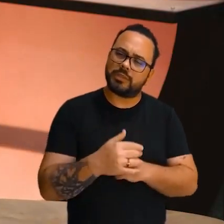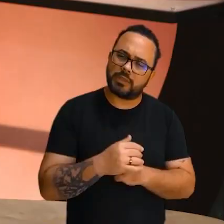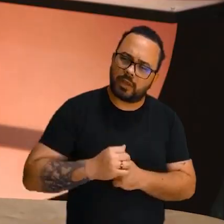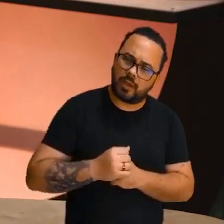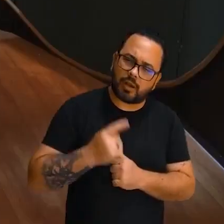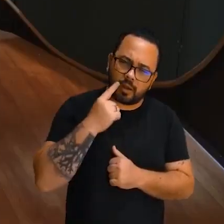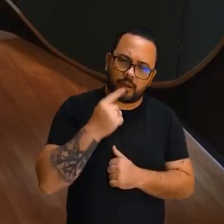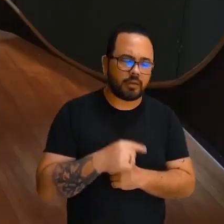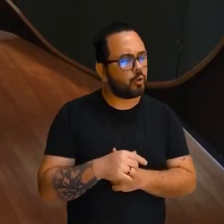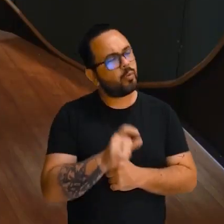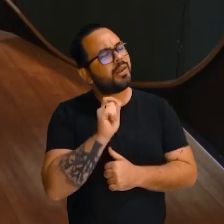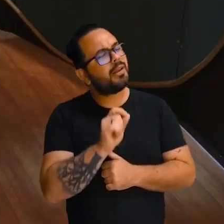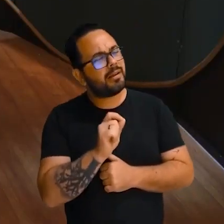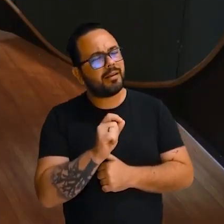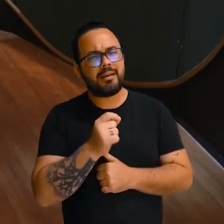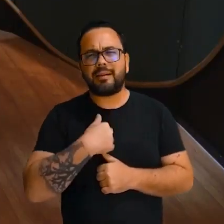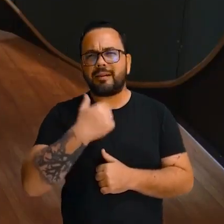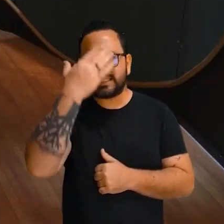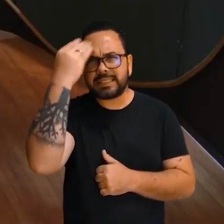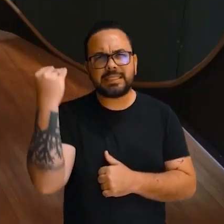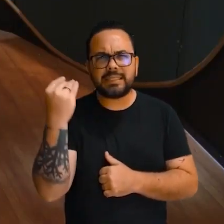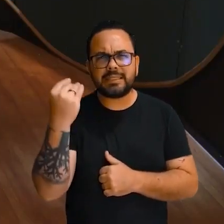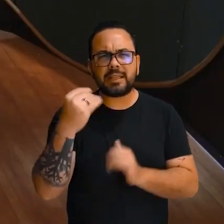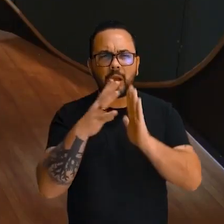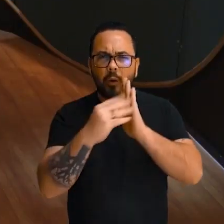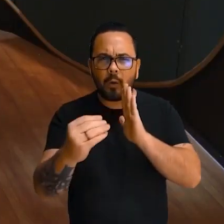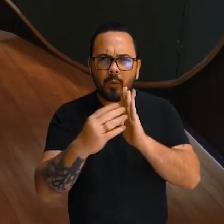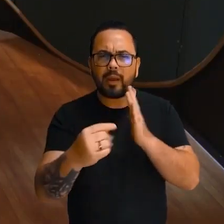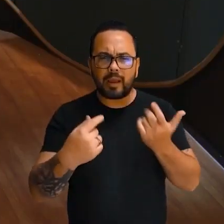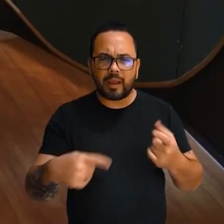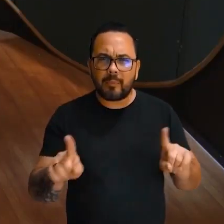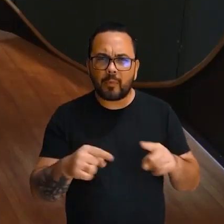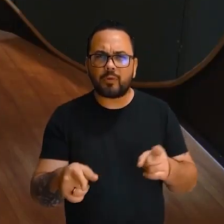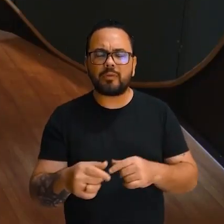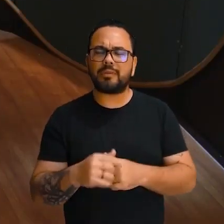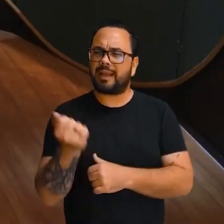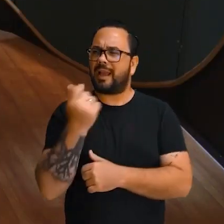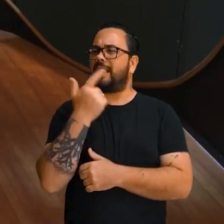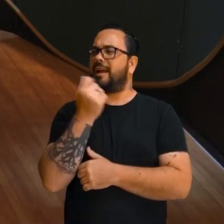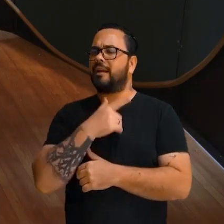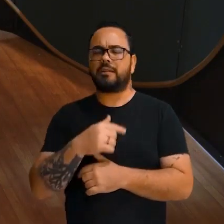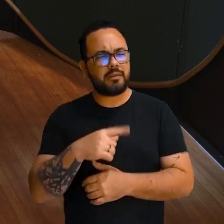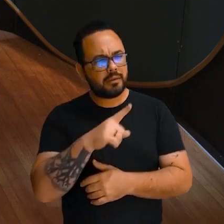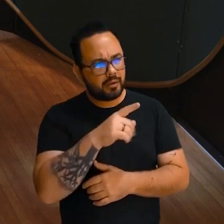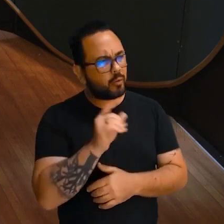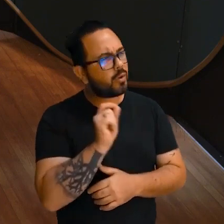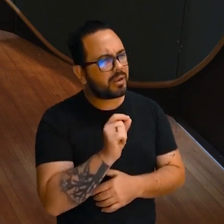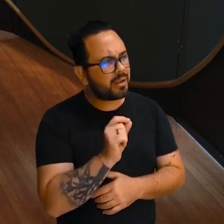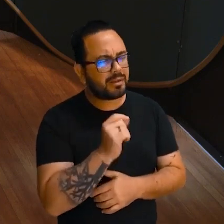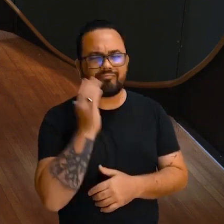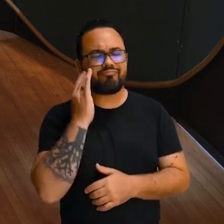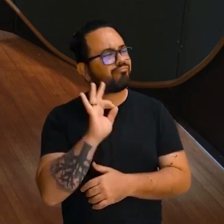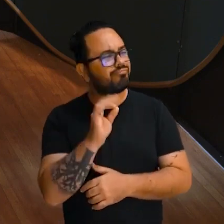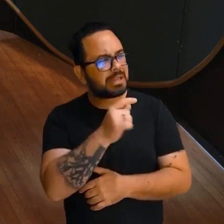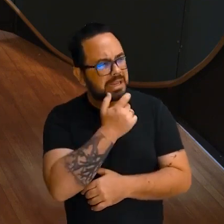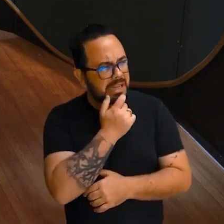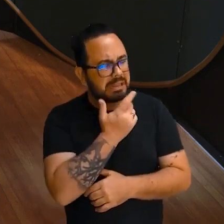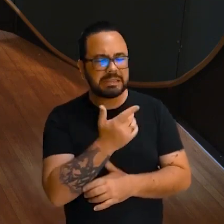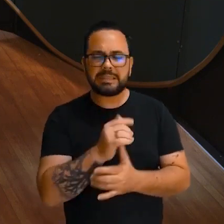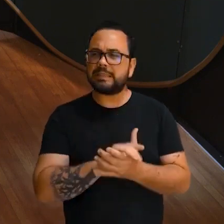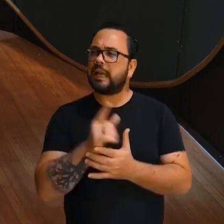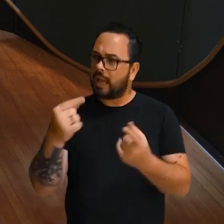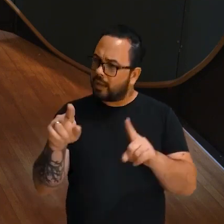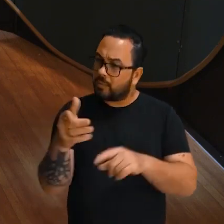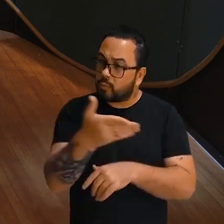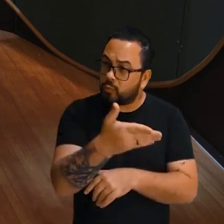Eu, oi? Eu nem lembrava da história. Eu dirigindo, oi? Ele falando em inglês, né? Oi? Não entendi, né? A sua